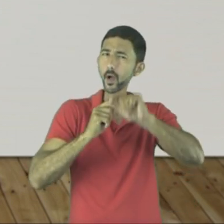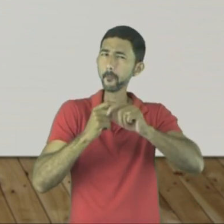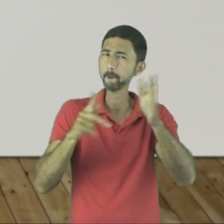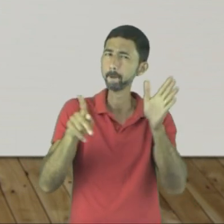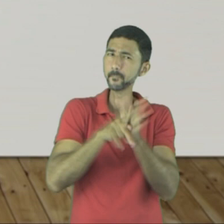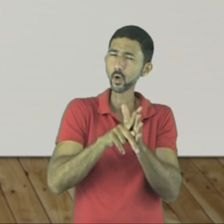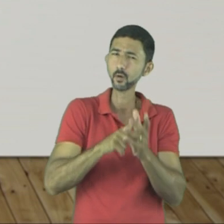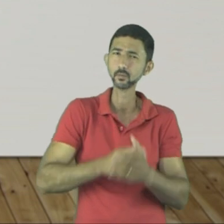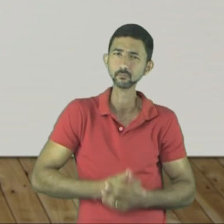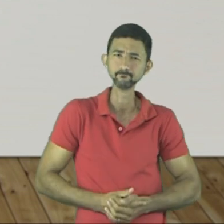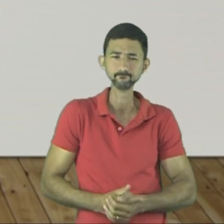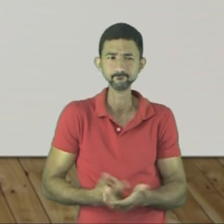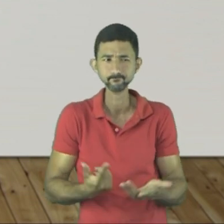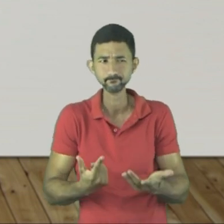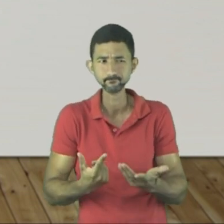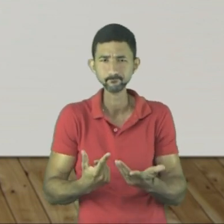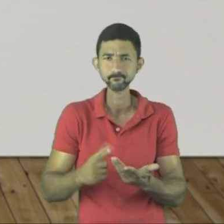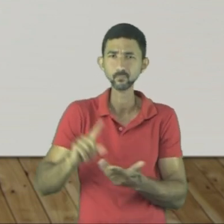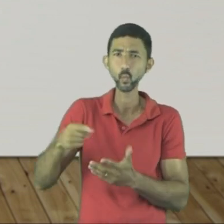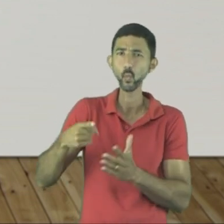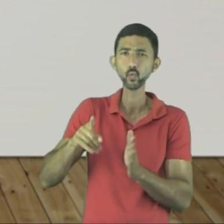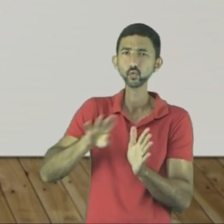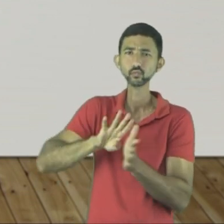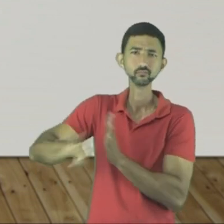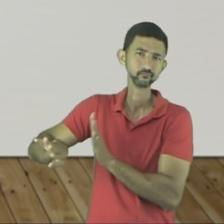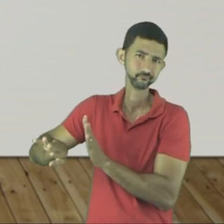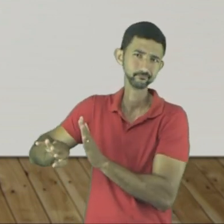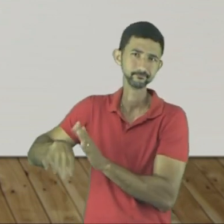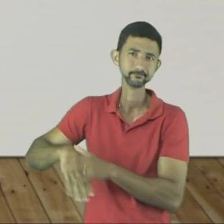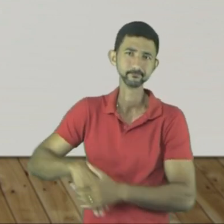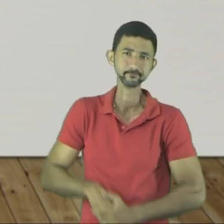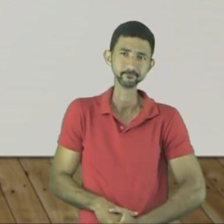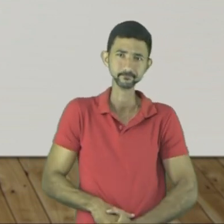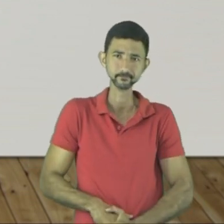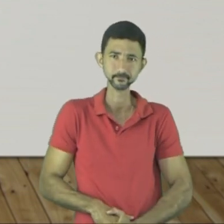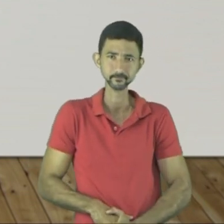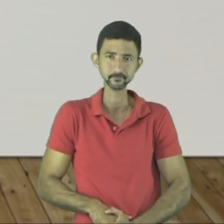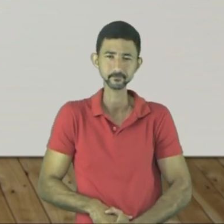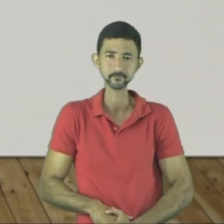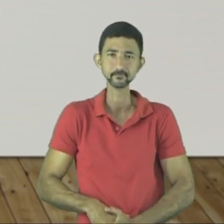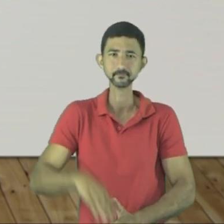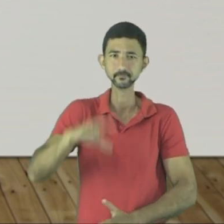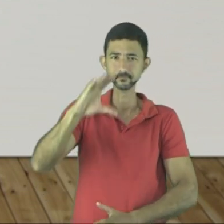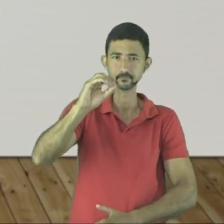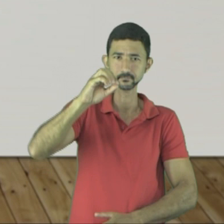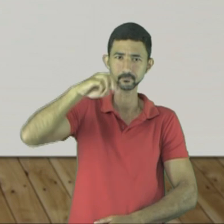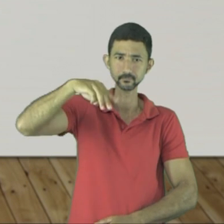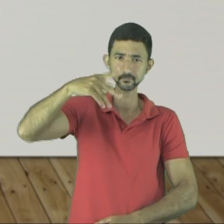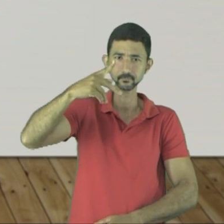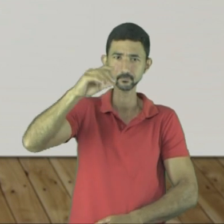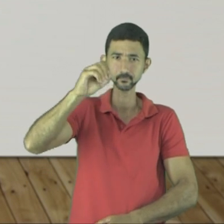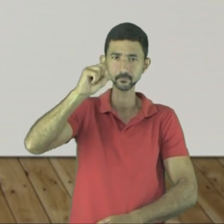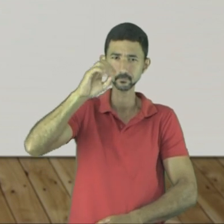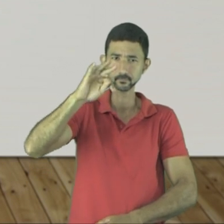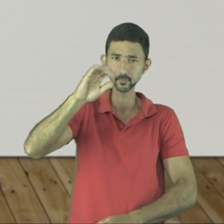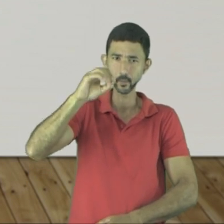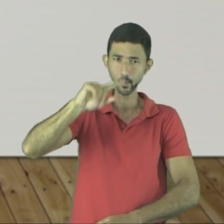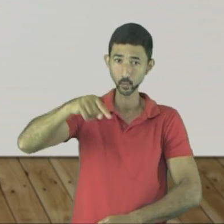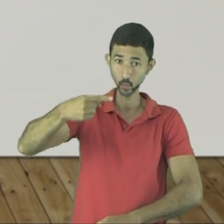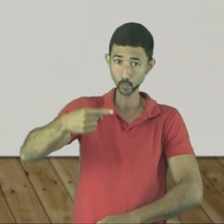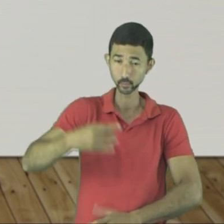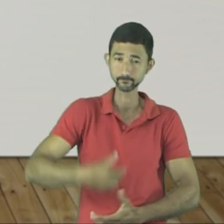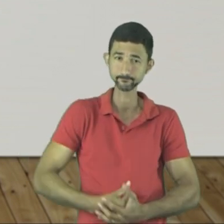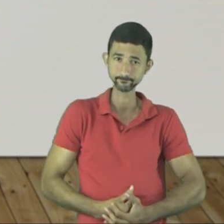divisores, então todos os outros não vão ser primos, tá? Vão ser compostos. Ou o número é primo ou o